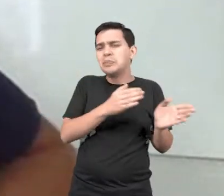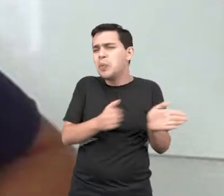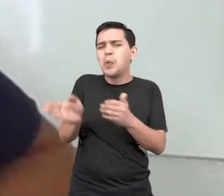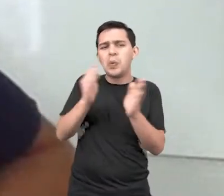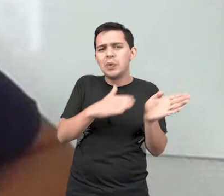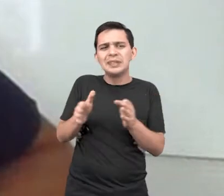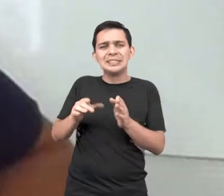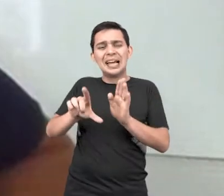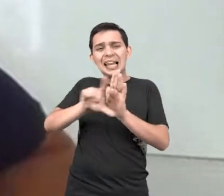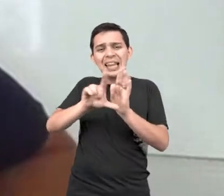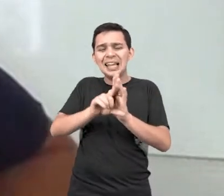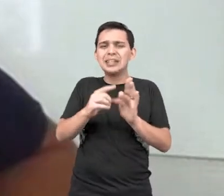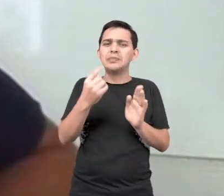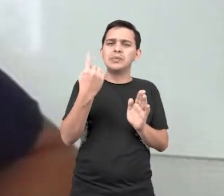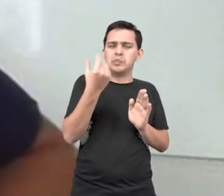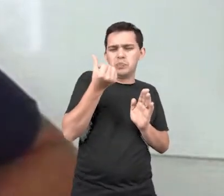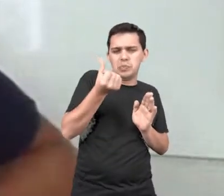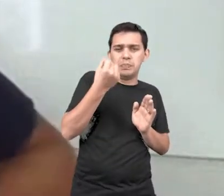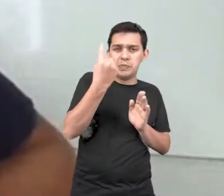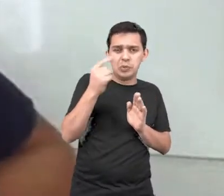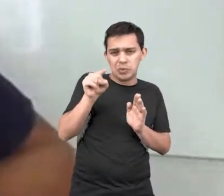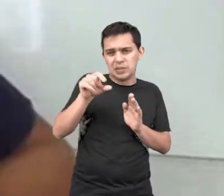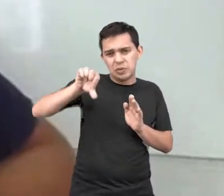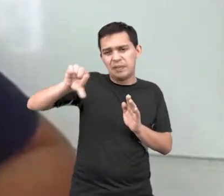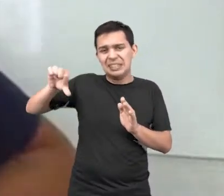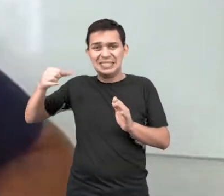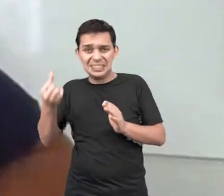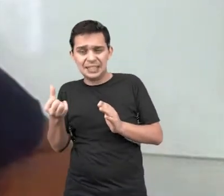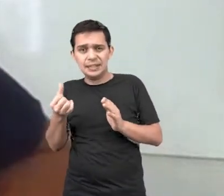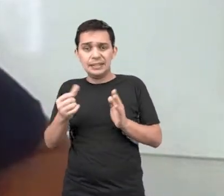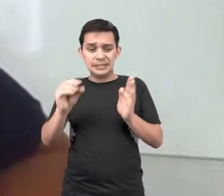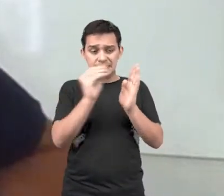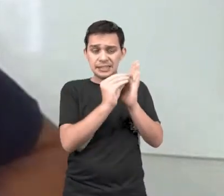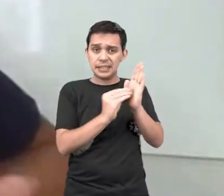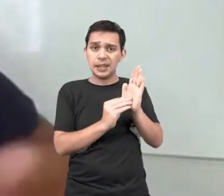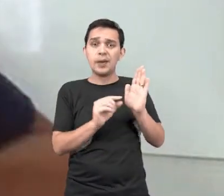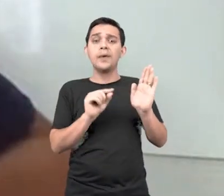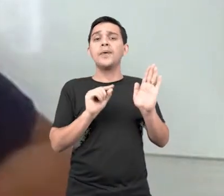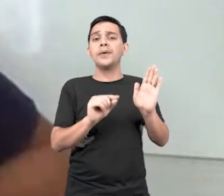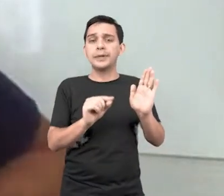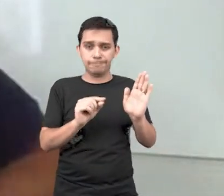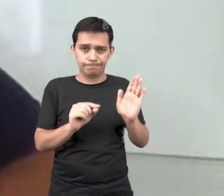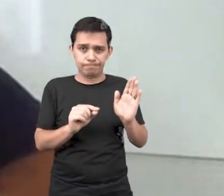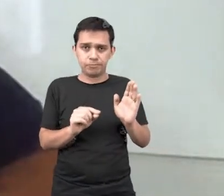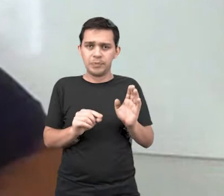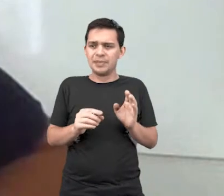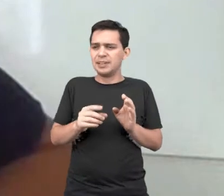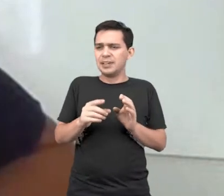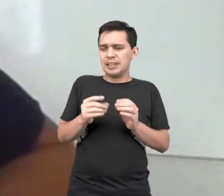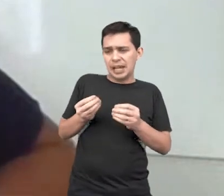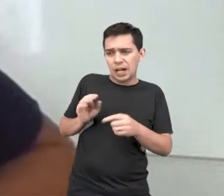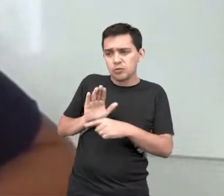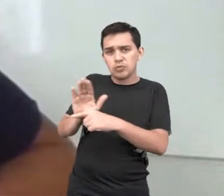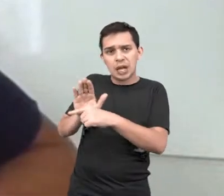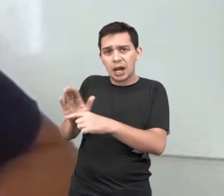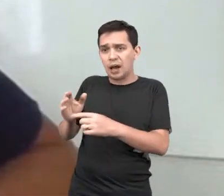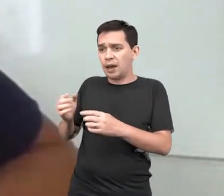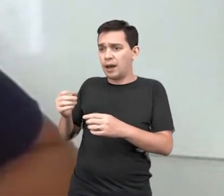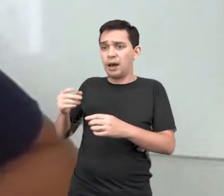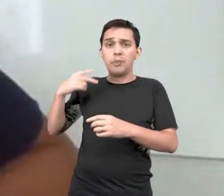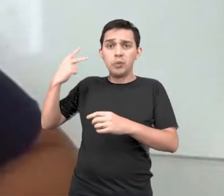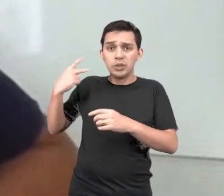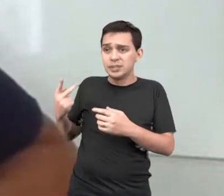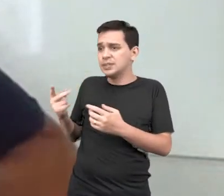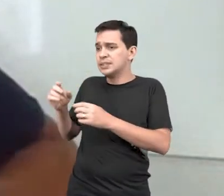foi previsto na nossa lei em 1996 e até então não cumprido, né? É o subfinanciamento da política pública de